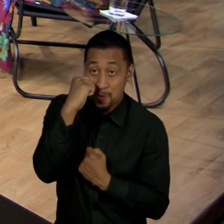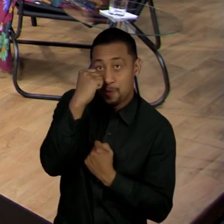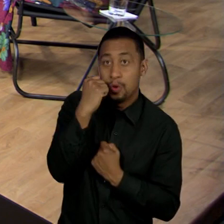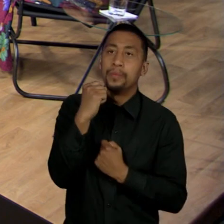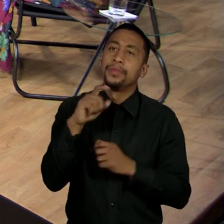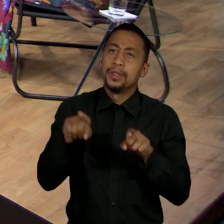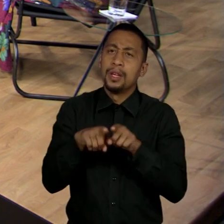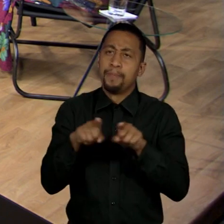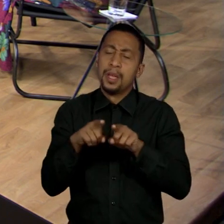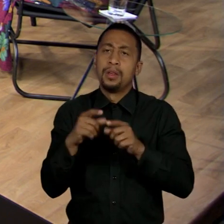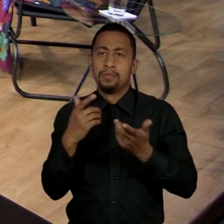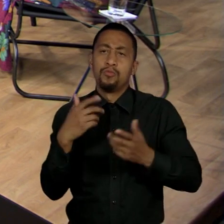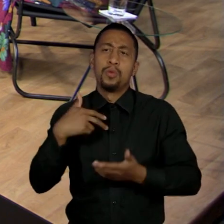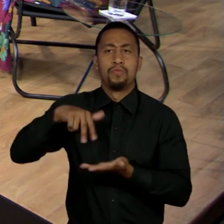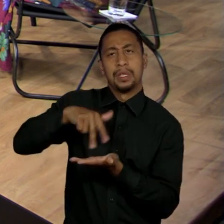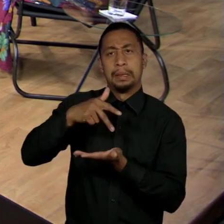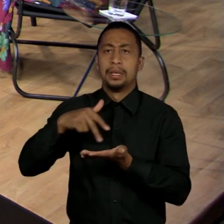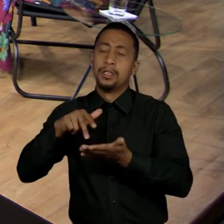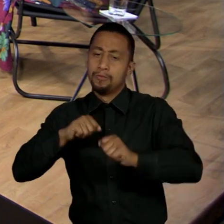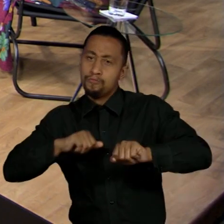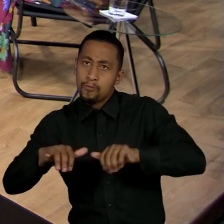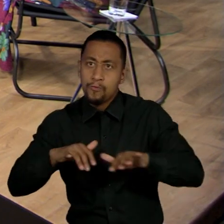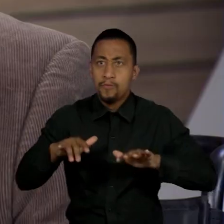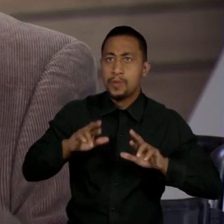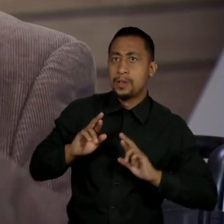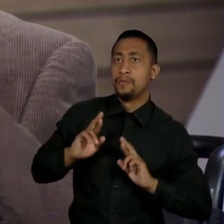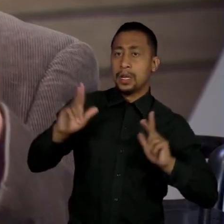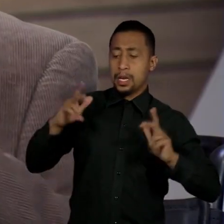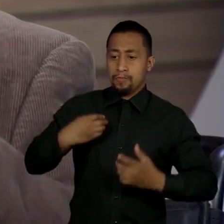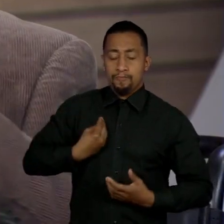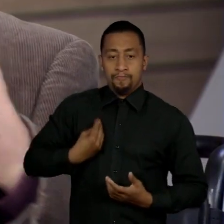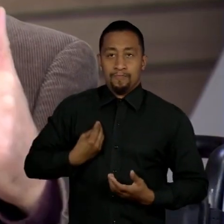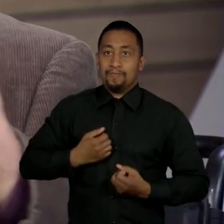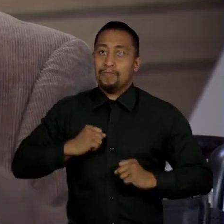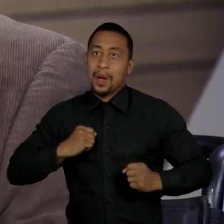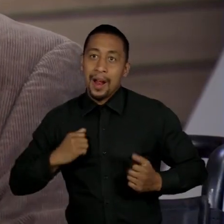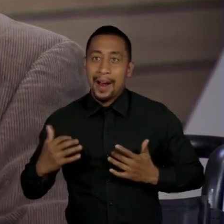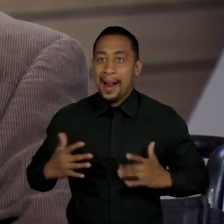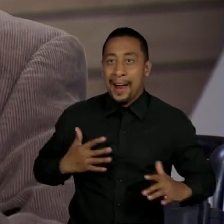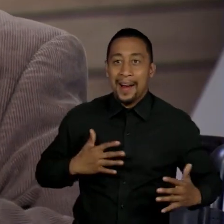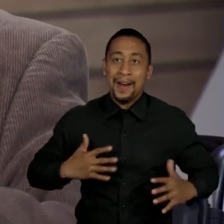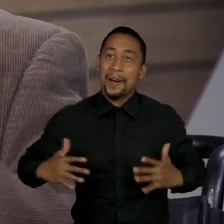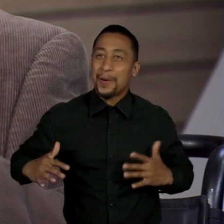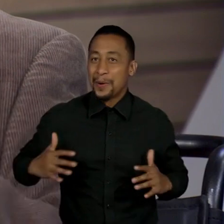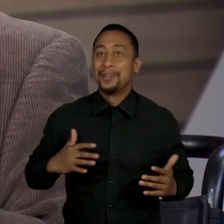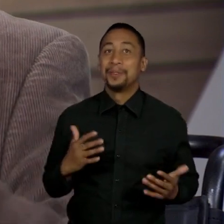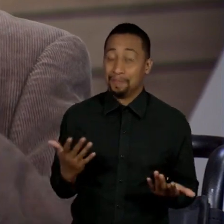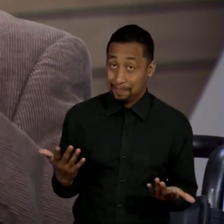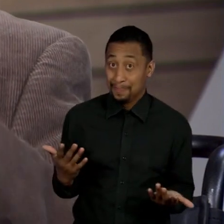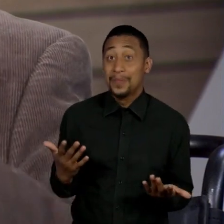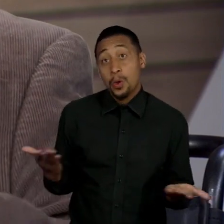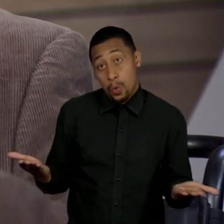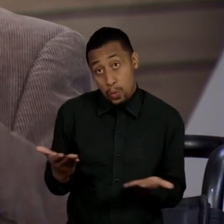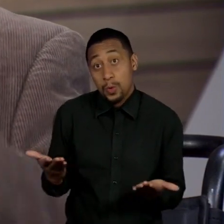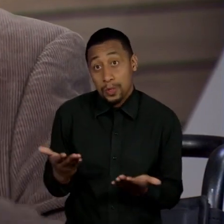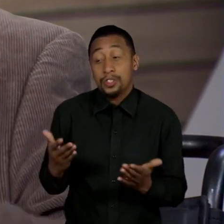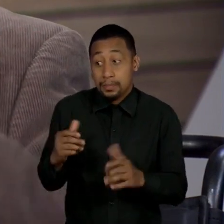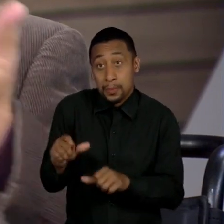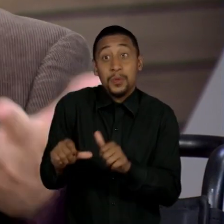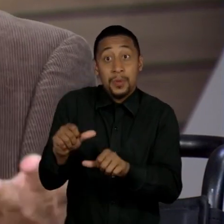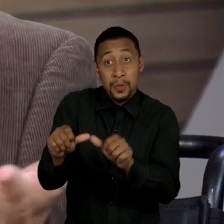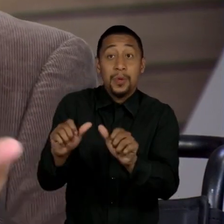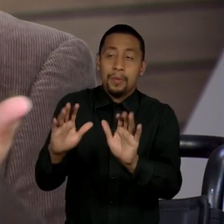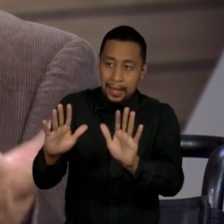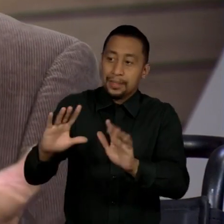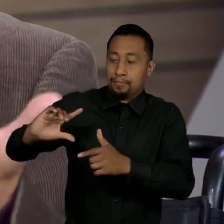eletrônico, mas que tem uma participação também muito viva. Hoje está um pouco mais, menos acentuado, mas o tradicional